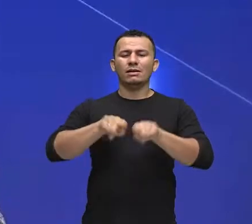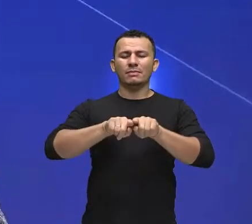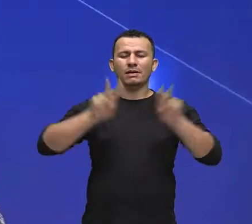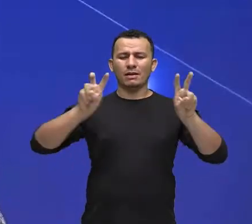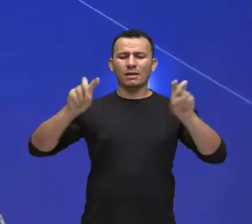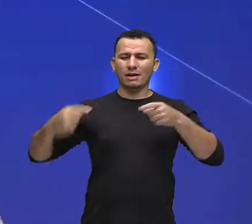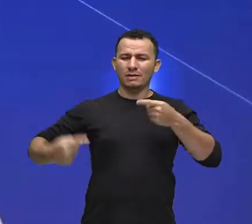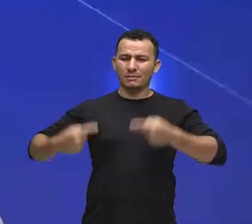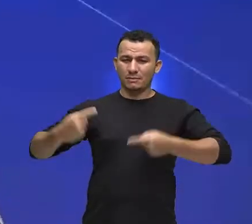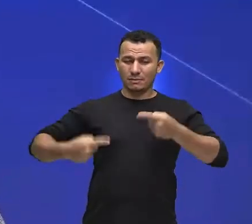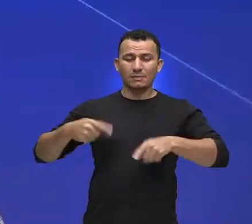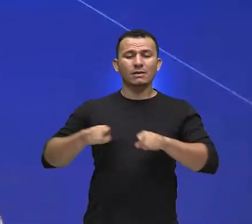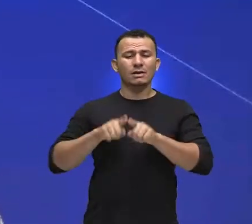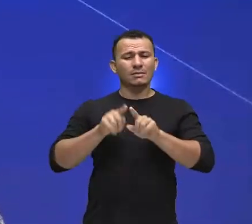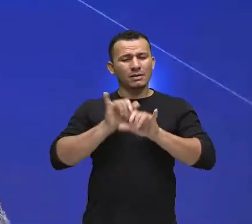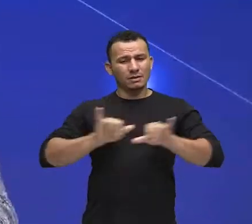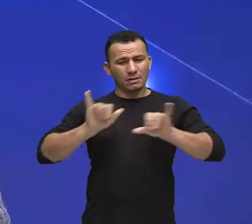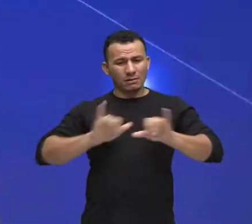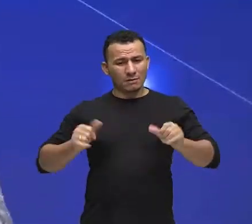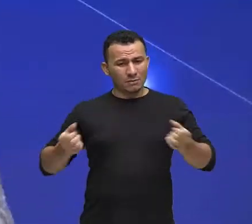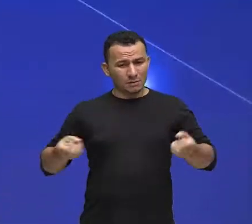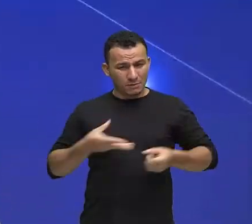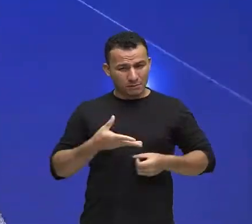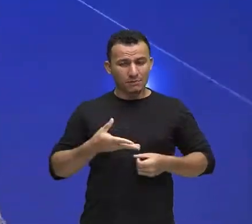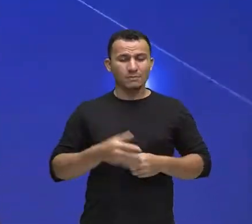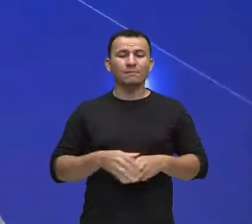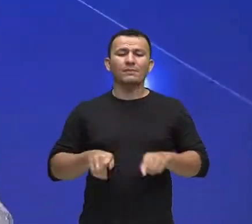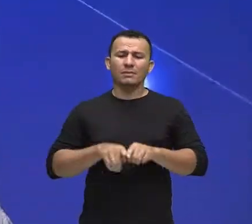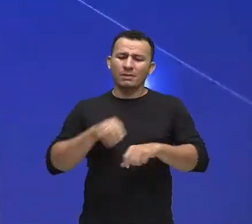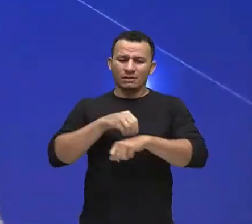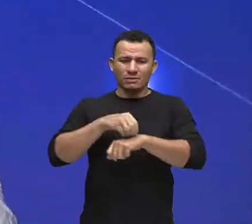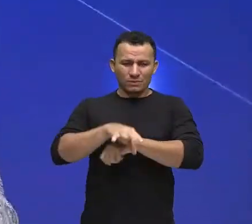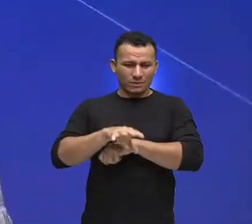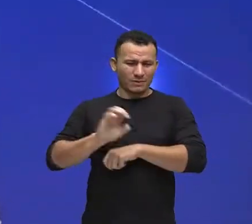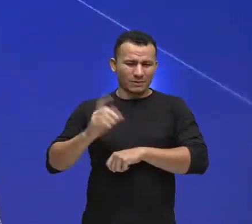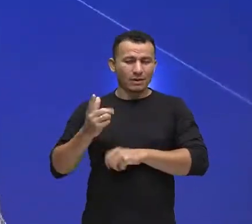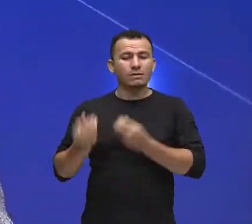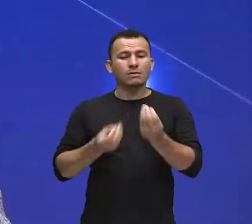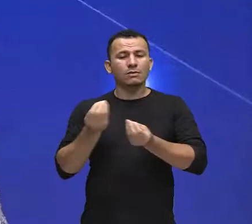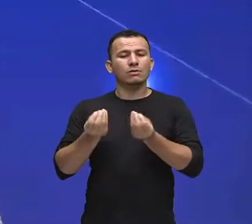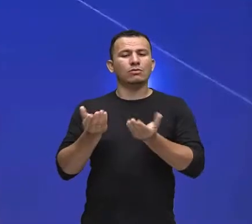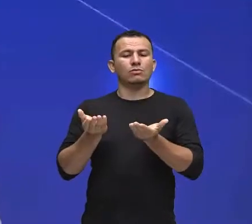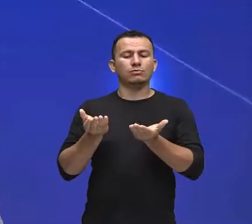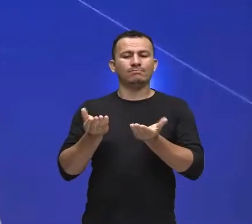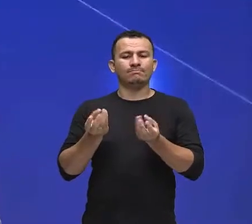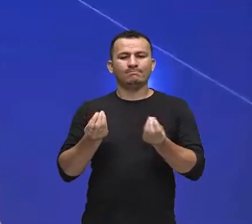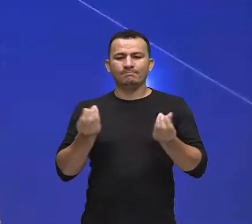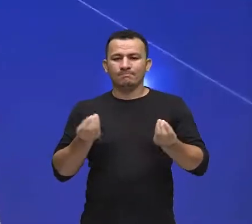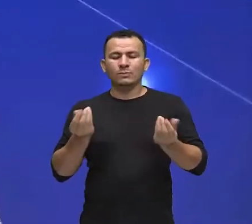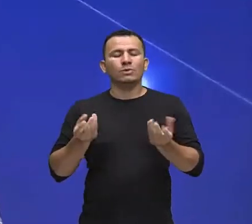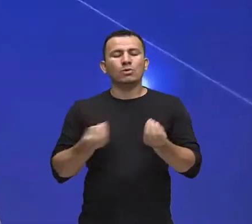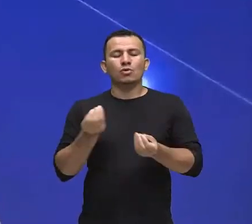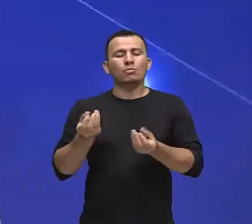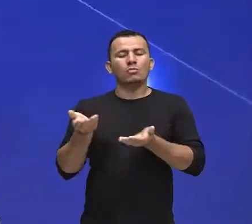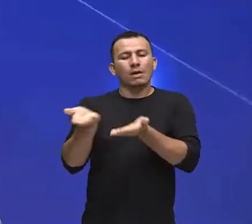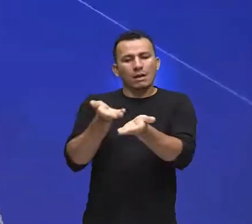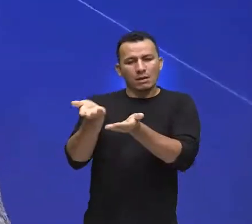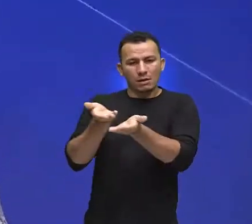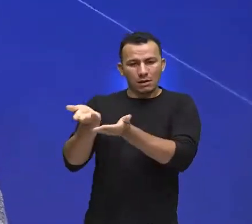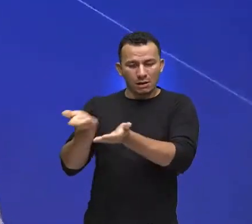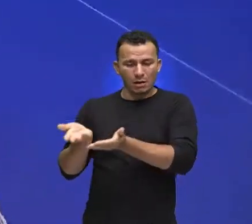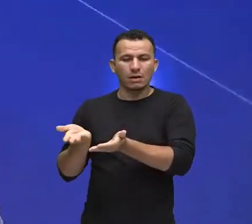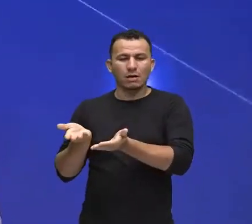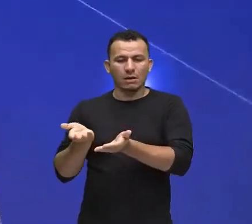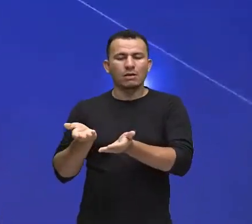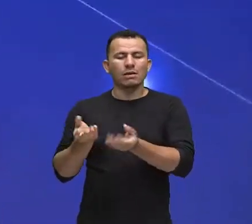discussões, algumas informações novas e algumas dicas também de como conduzir a vida, de como conciliar os fatos que a